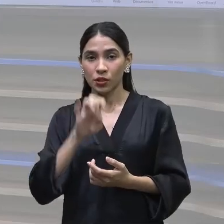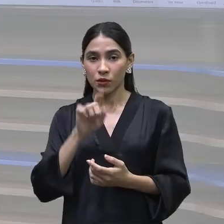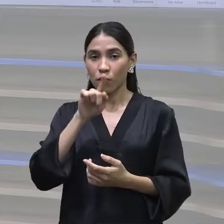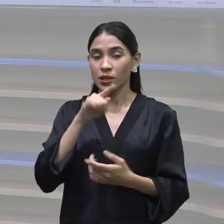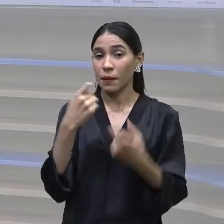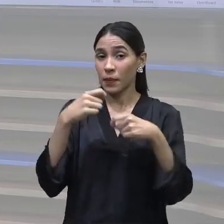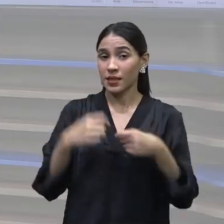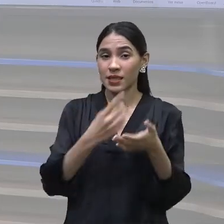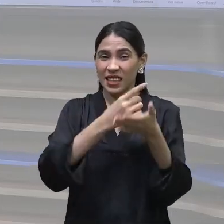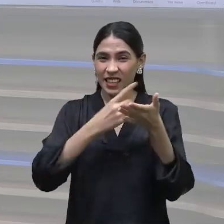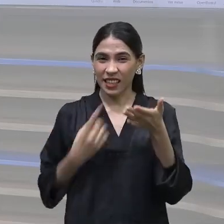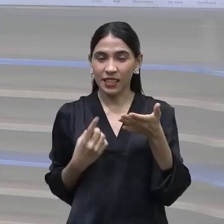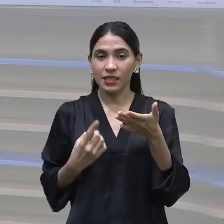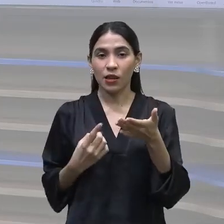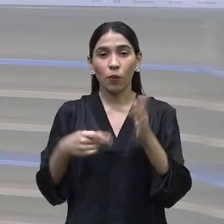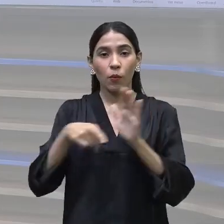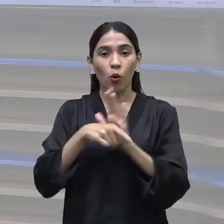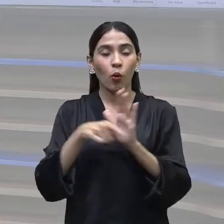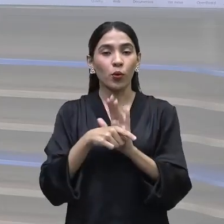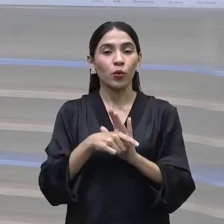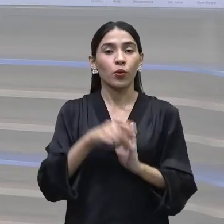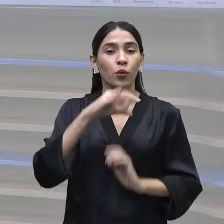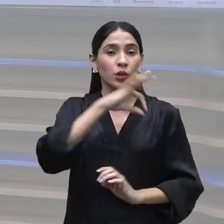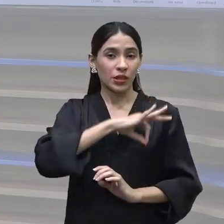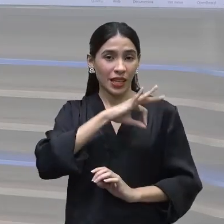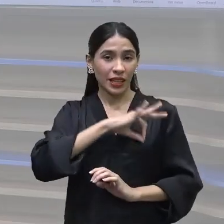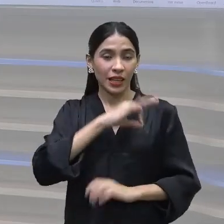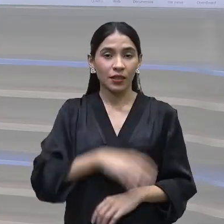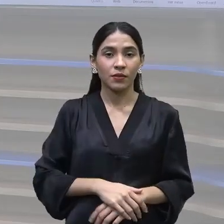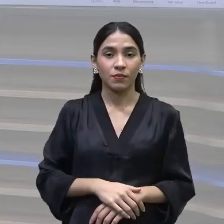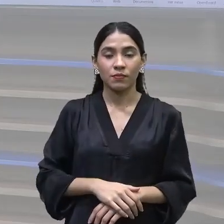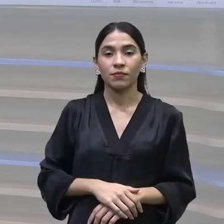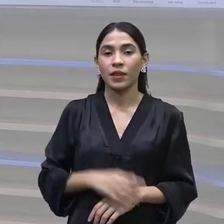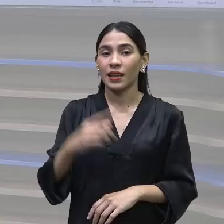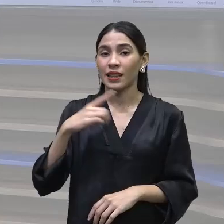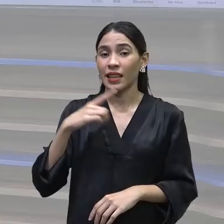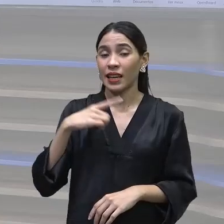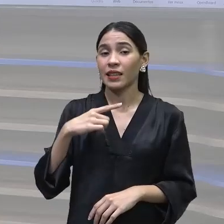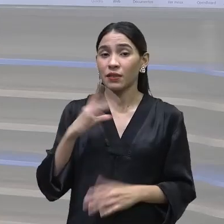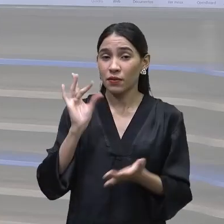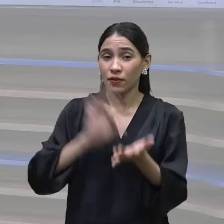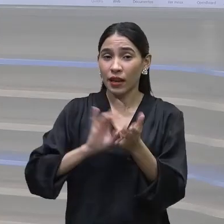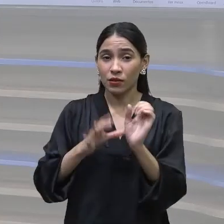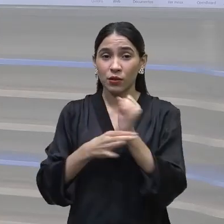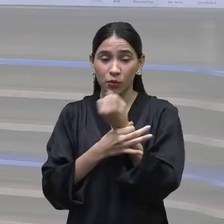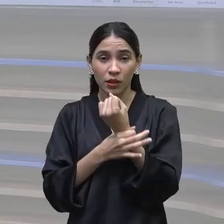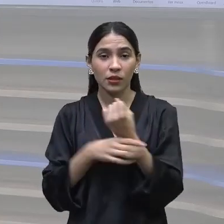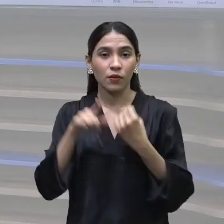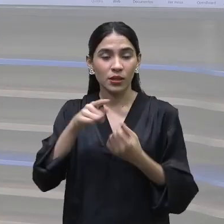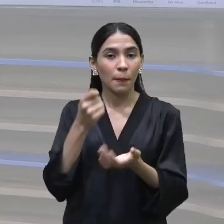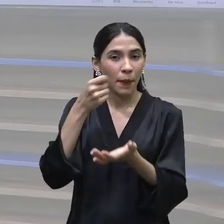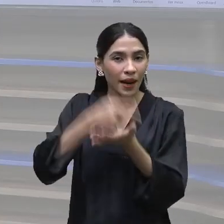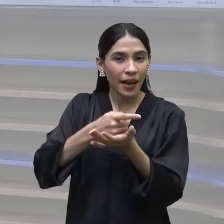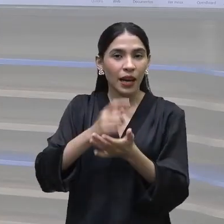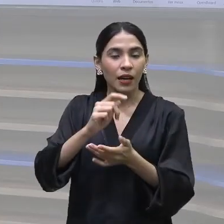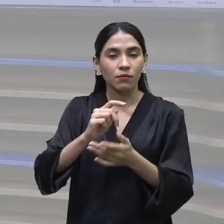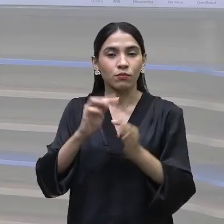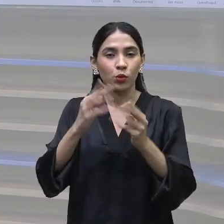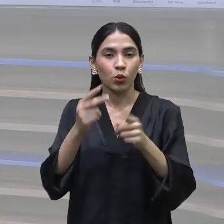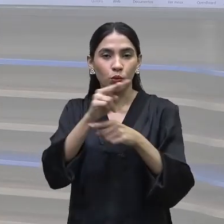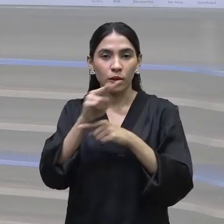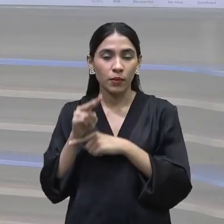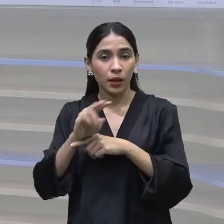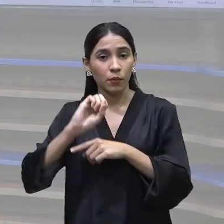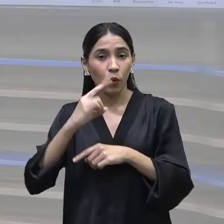Então, você tem que garantir que você vai conseguir pagar esse empréstimo ou, caso contrário, você vai ter que garantir